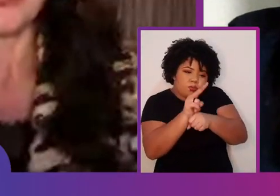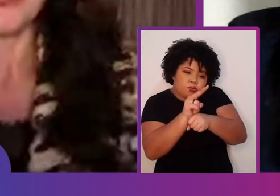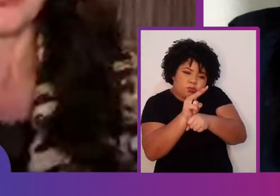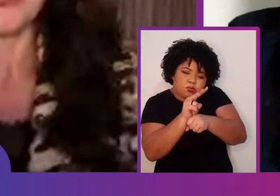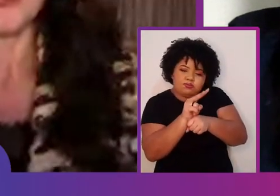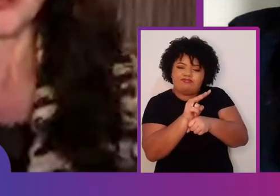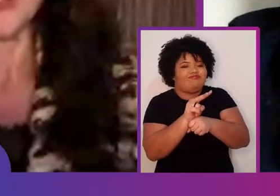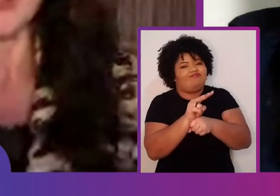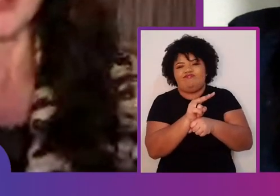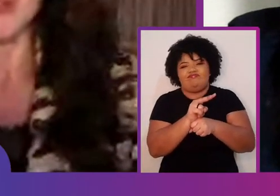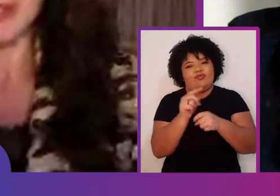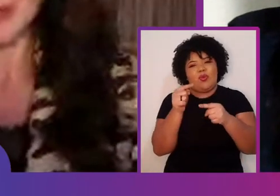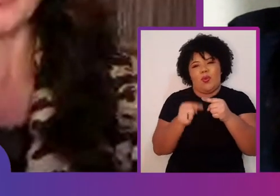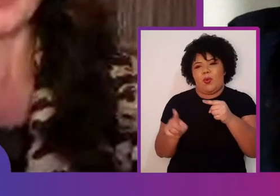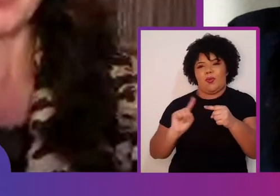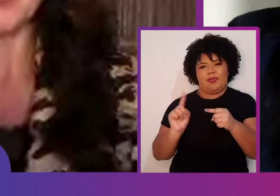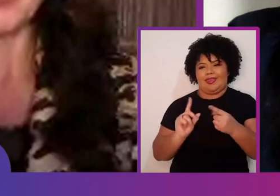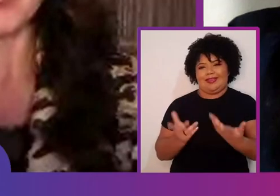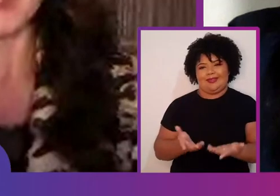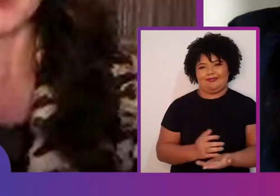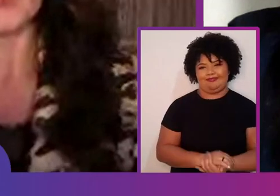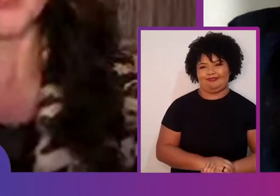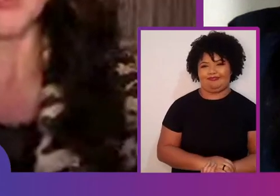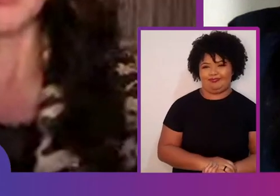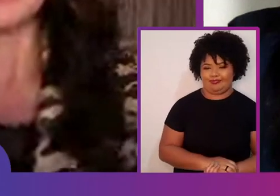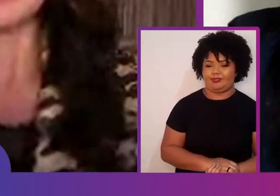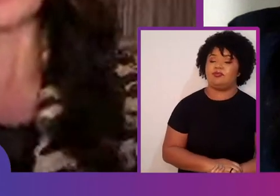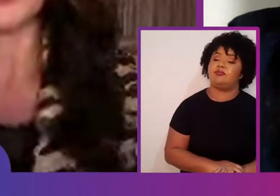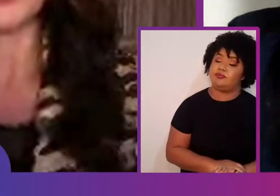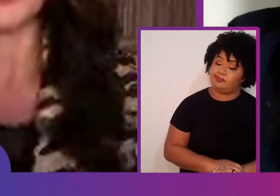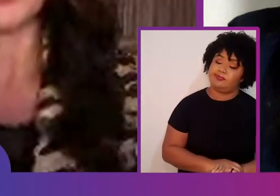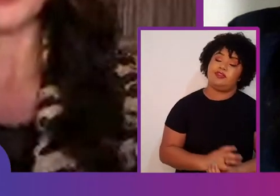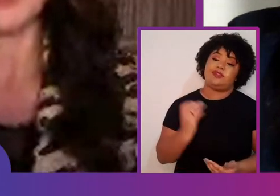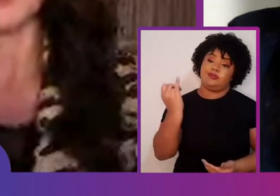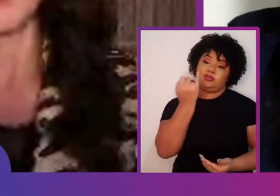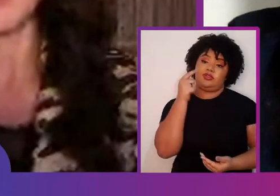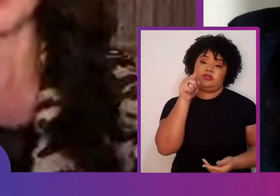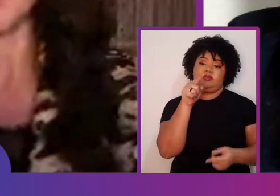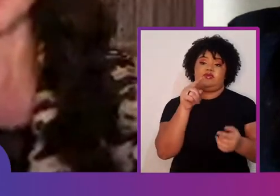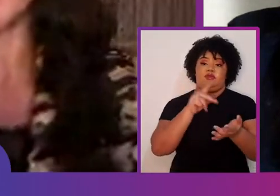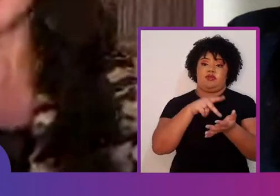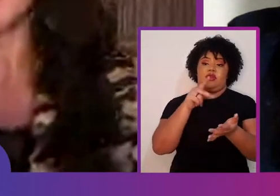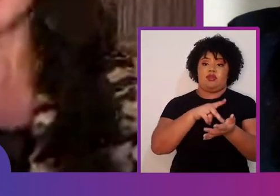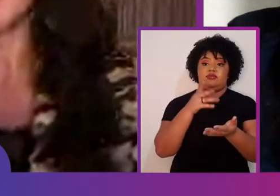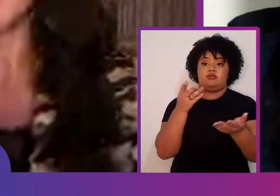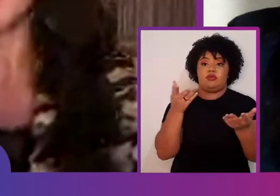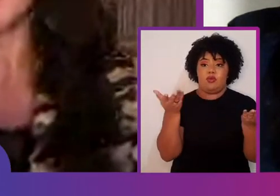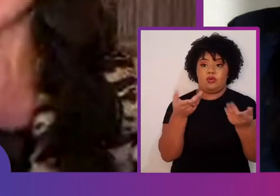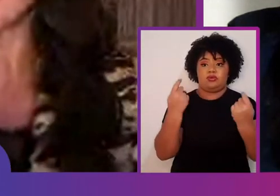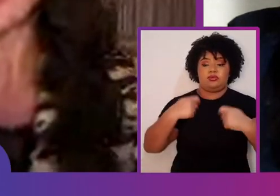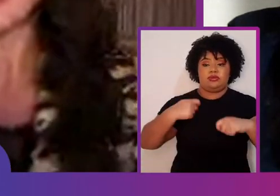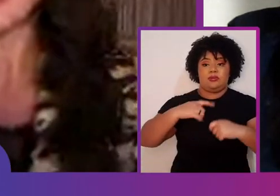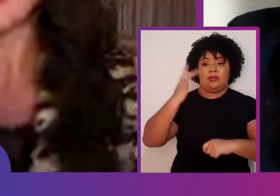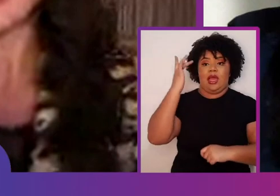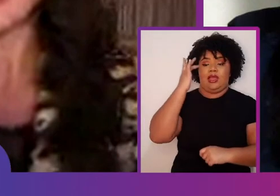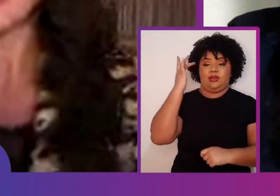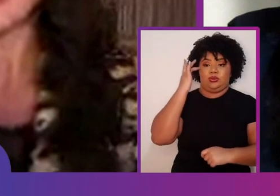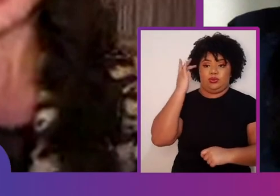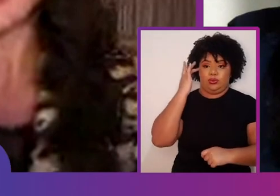nunca. Tem muita maturidade nesse momento. E, como você disse, é um processo que foi bastante antecipado. Então, a gente